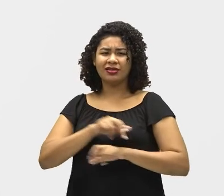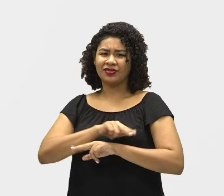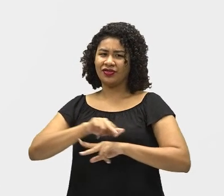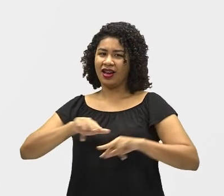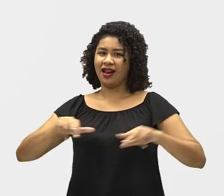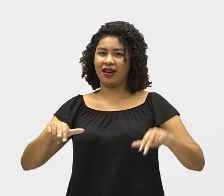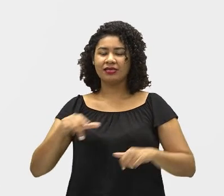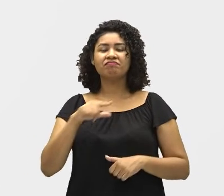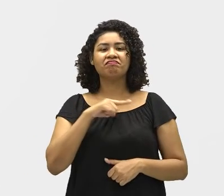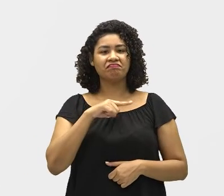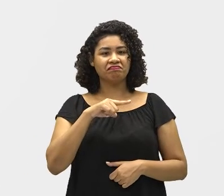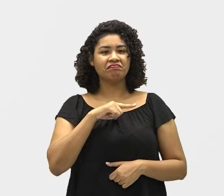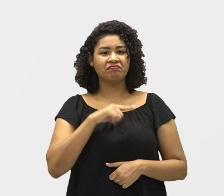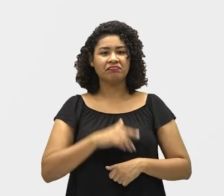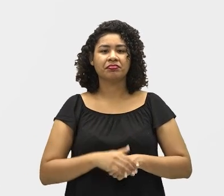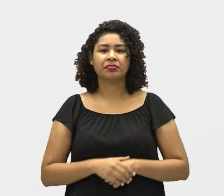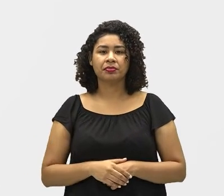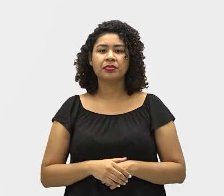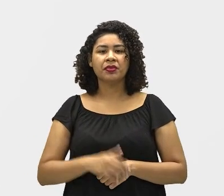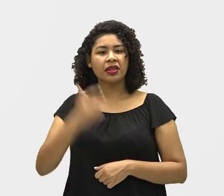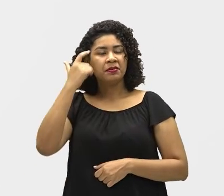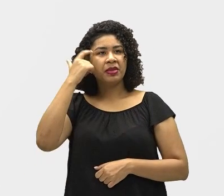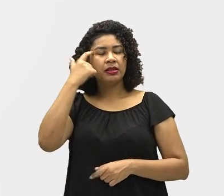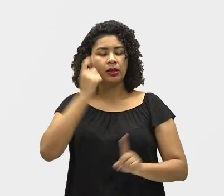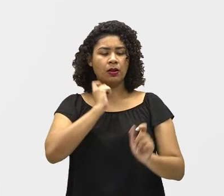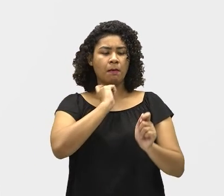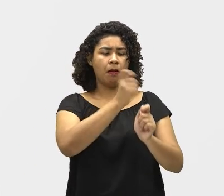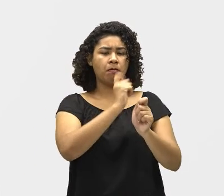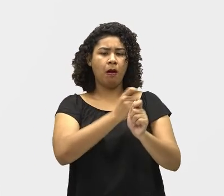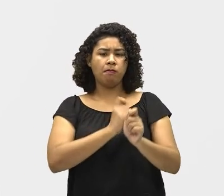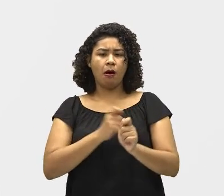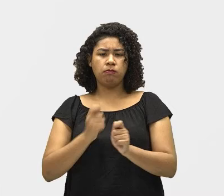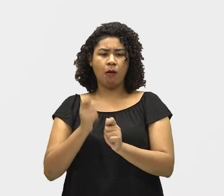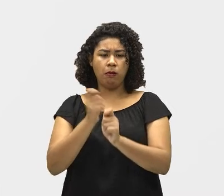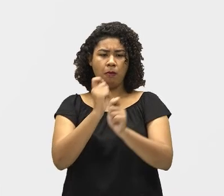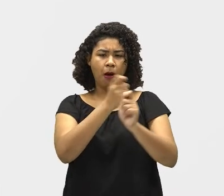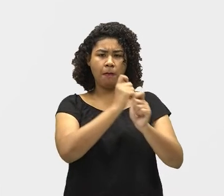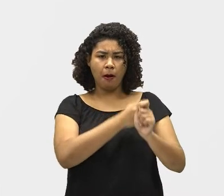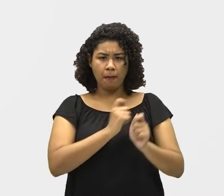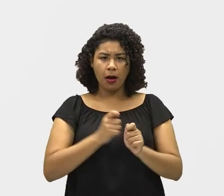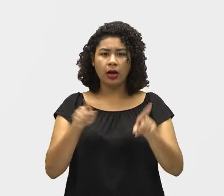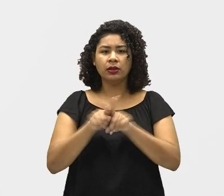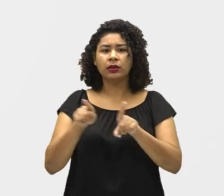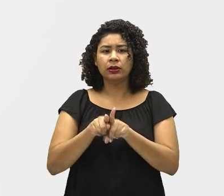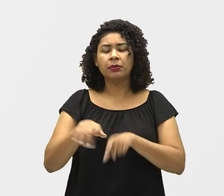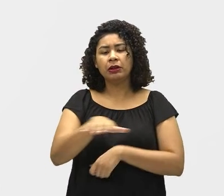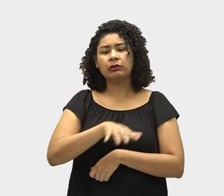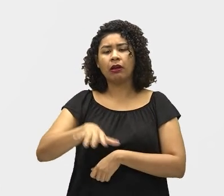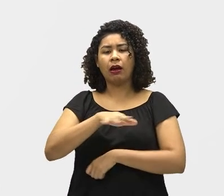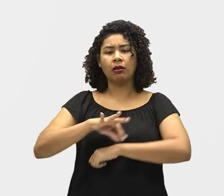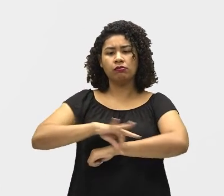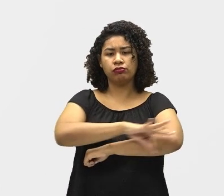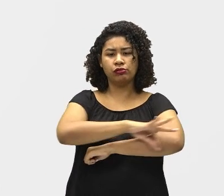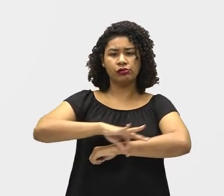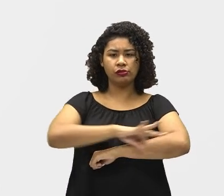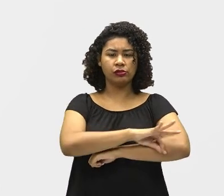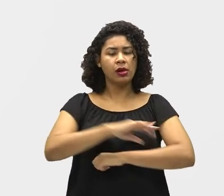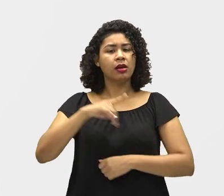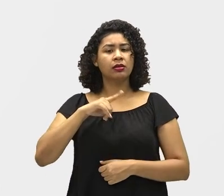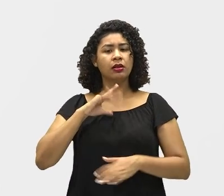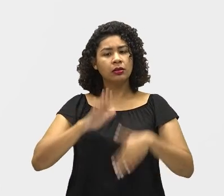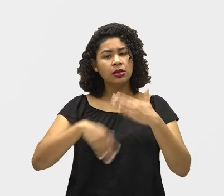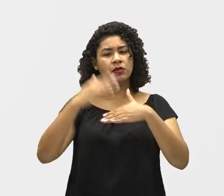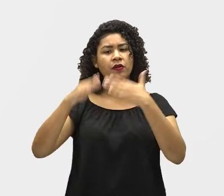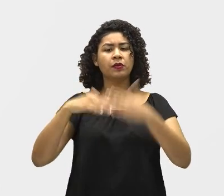bom? Tanto na questão da escultura, como também da própria arquitetura, que com o desenvolvimento científico e matemático,